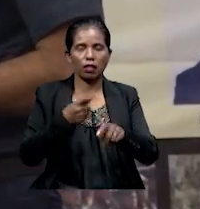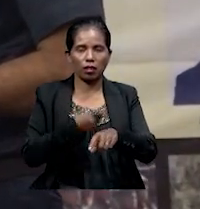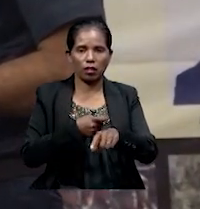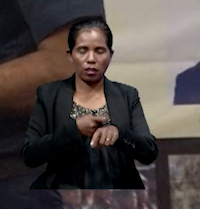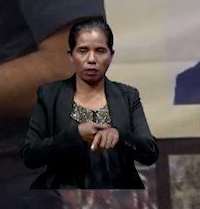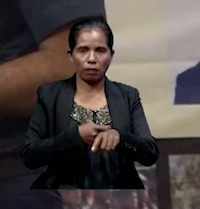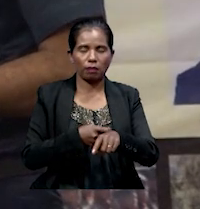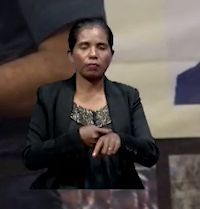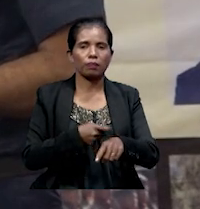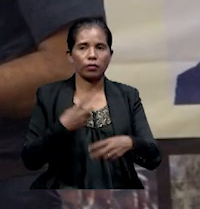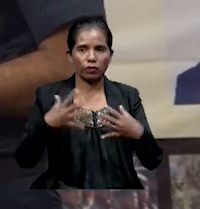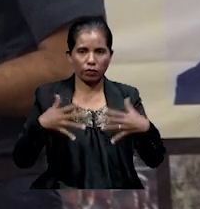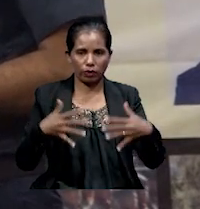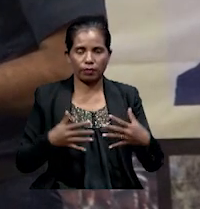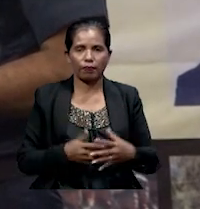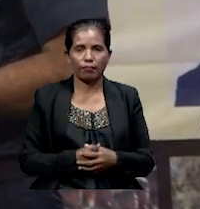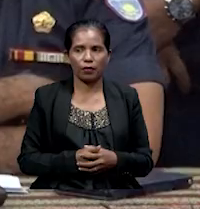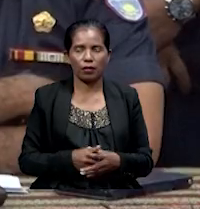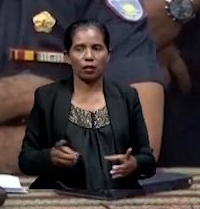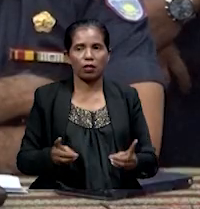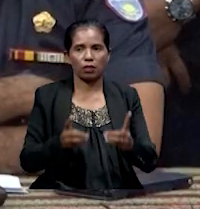be diretiva conjunta de comando rua,